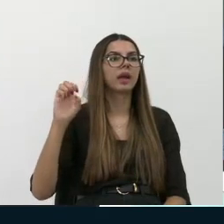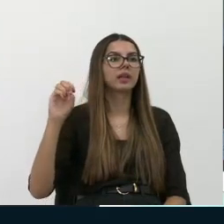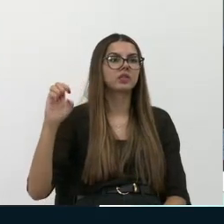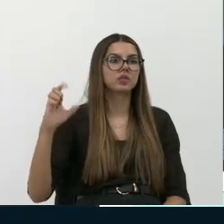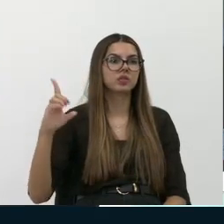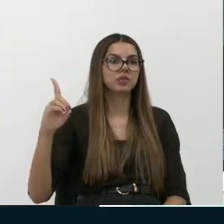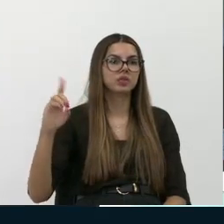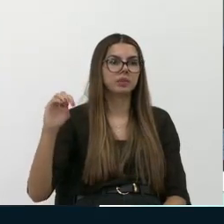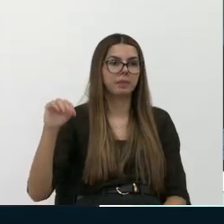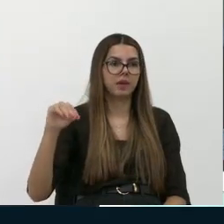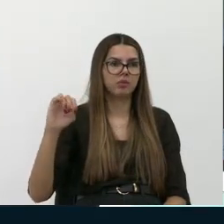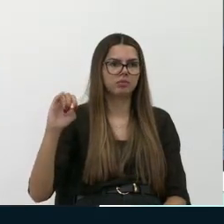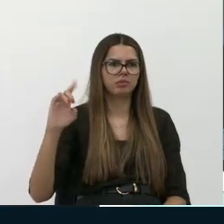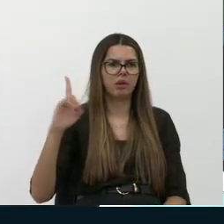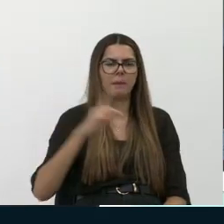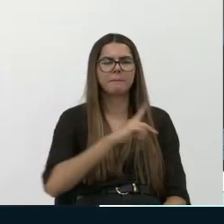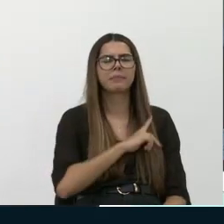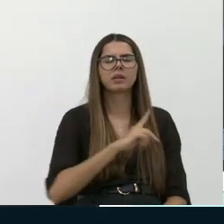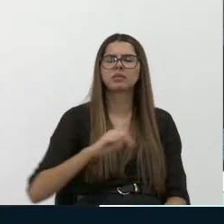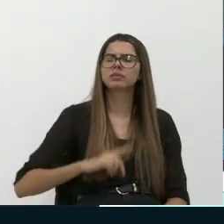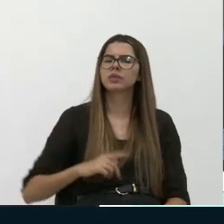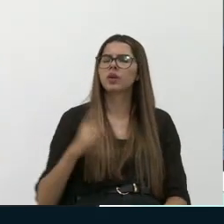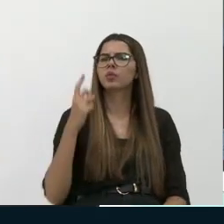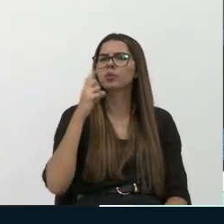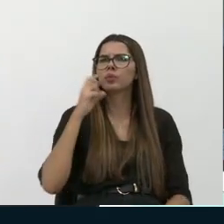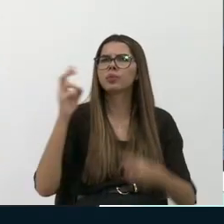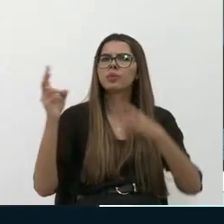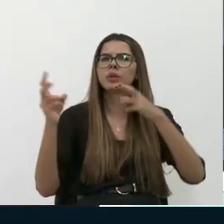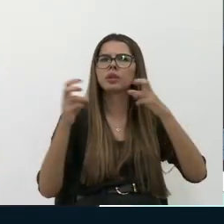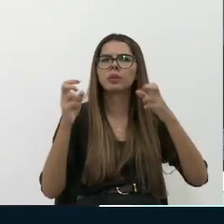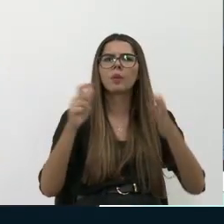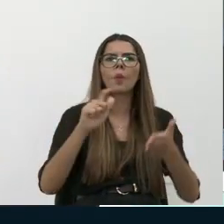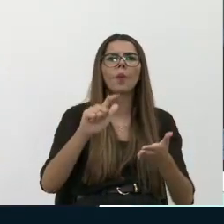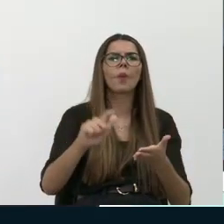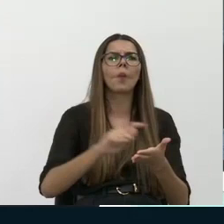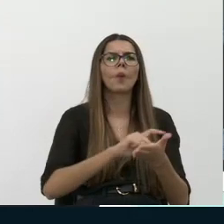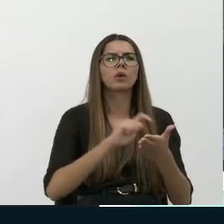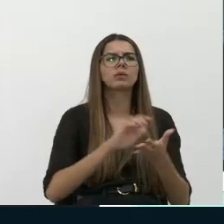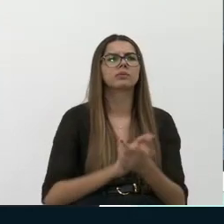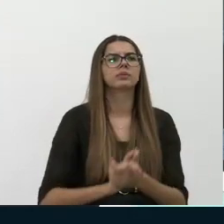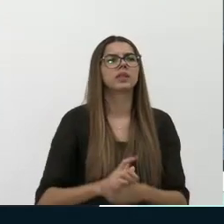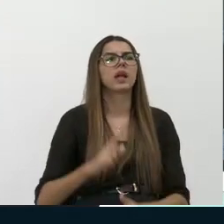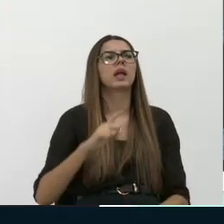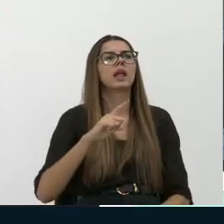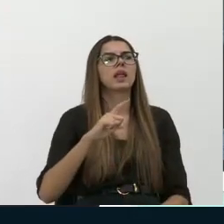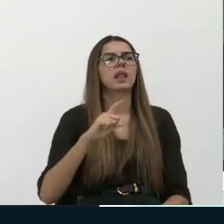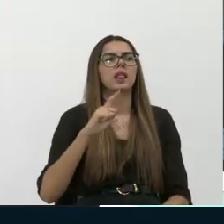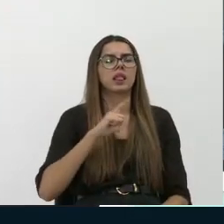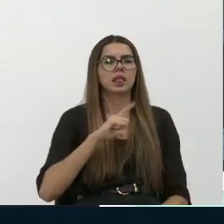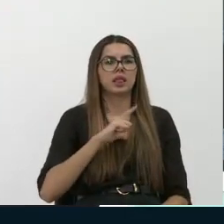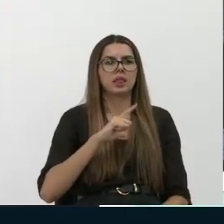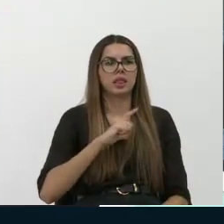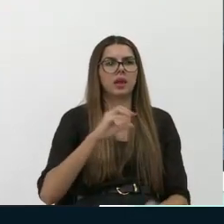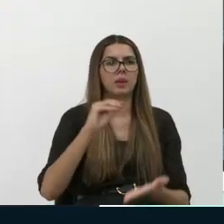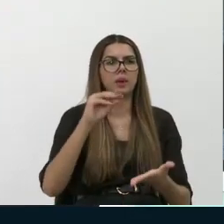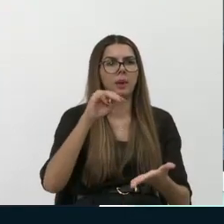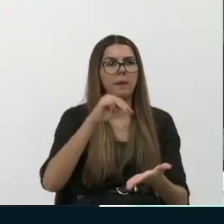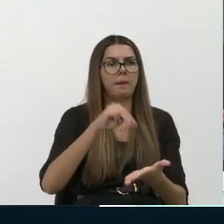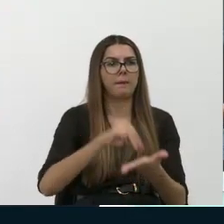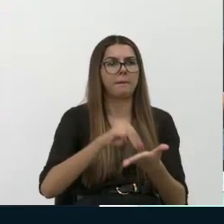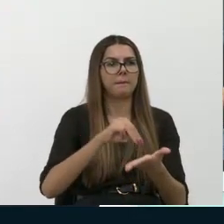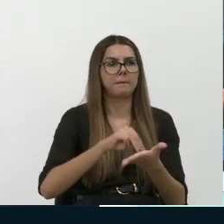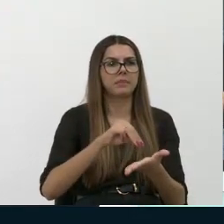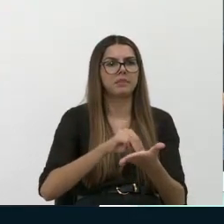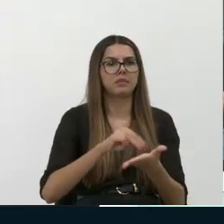que tivemos aqui uma movimentação de esvaziamento do plenário e eu gostaria de saber se tem quórum, senhor presidente. Eu vou garantir a fala do